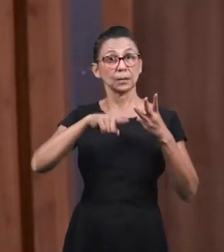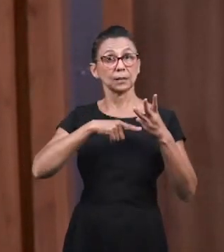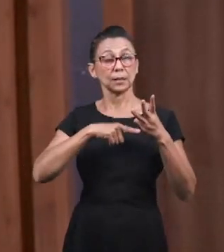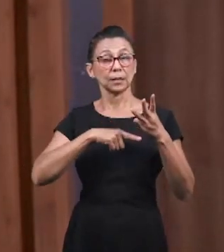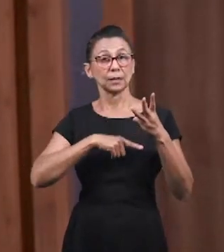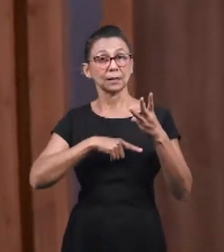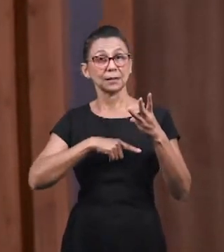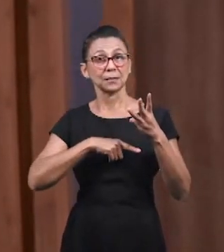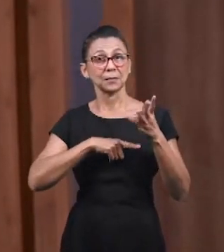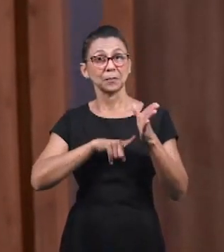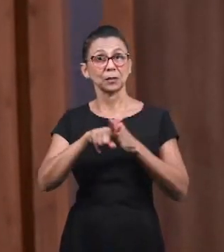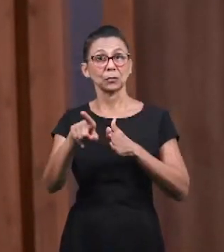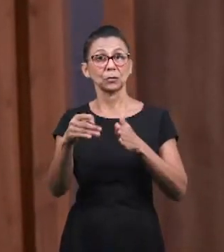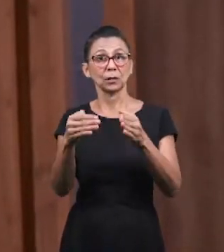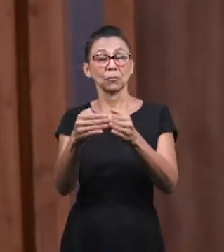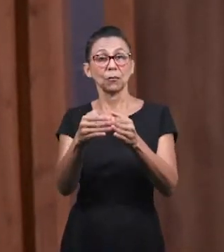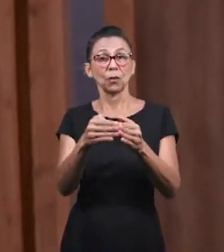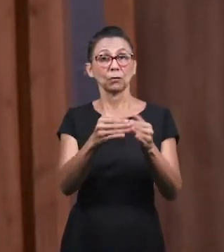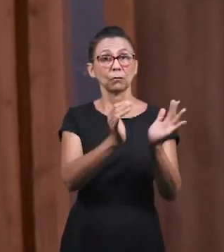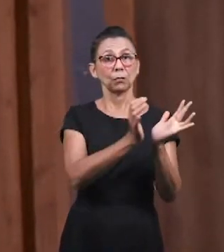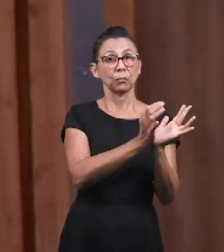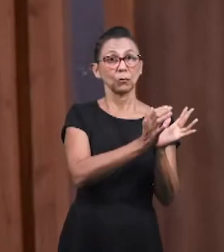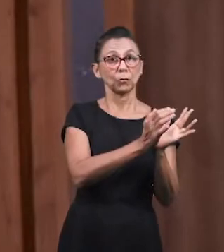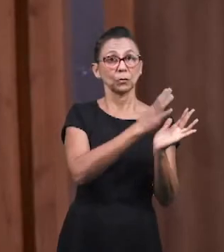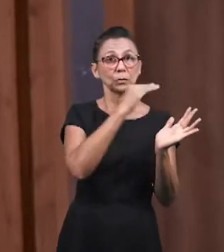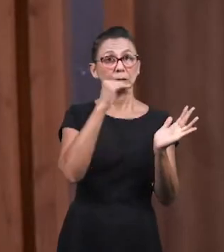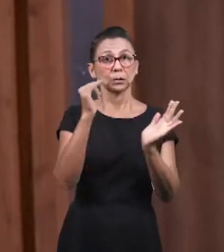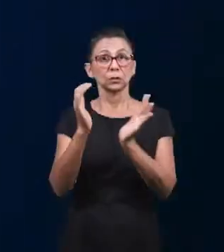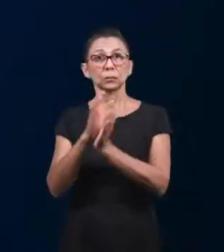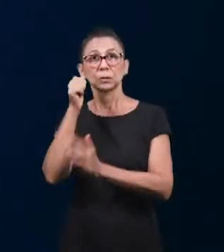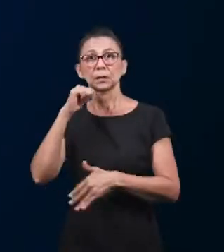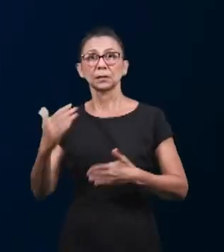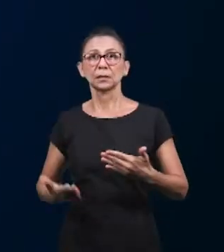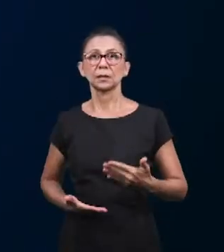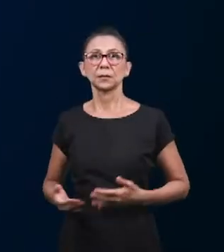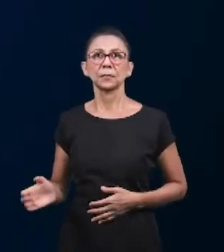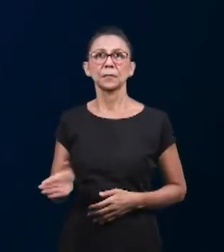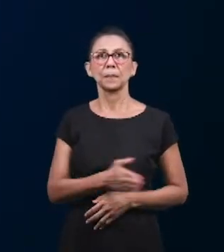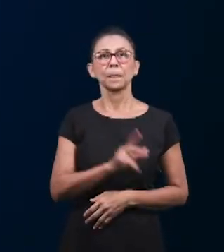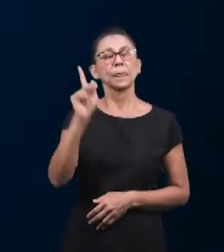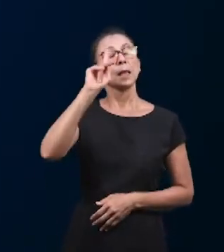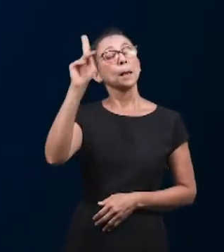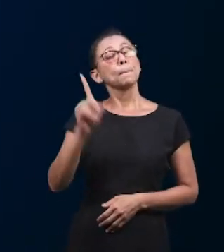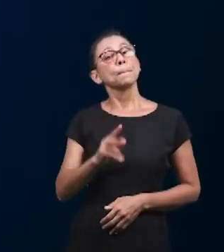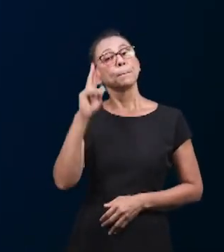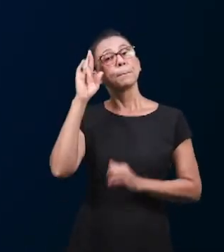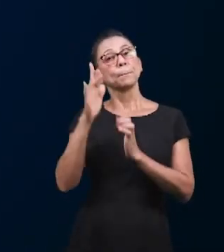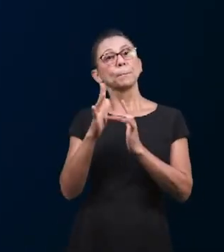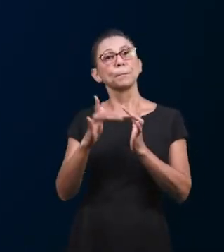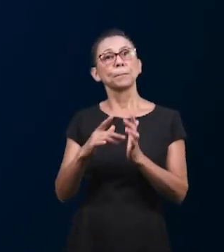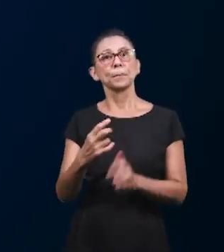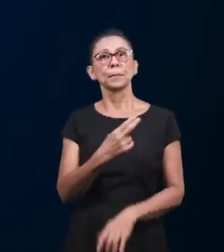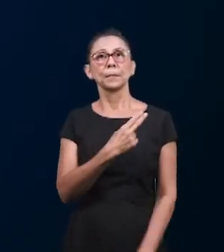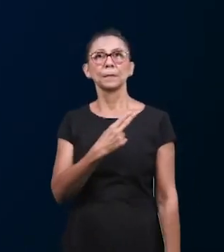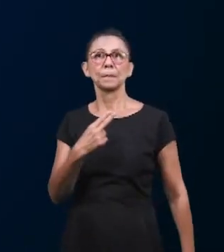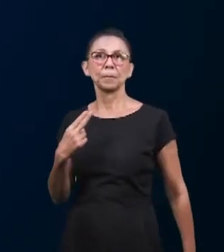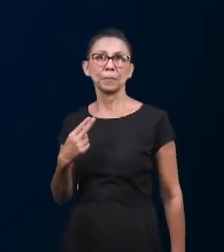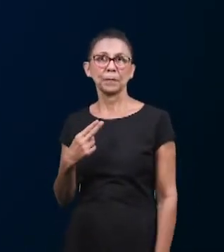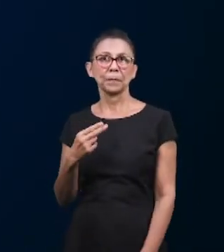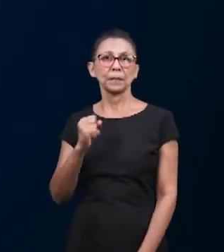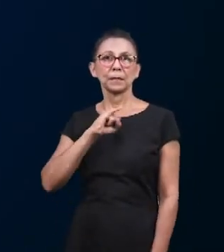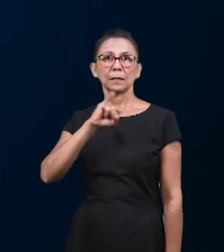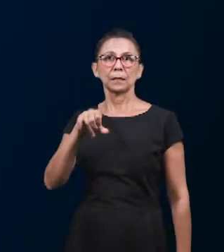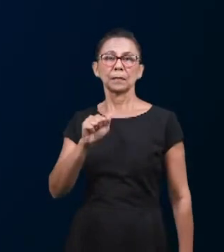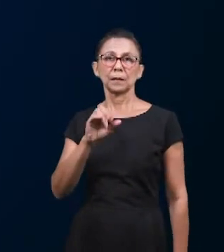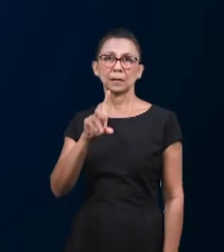primeiras perguntas destinadas a adolescentes e senhoras. Irmão, a paz de Jesus. Meu nome é Jade, da